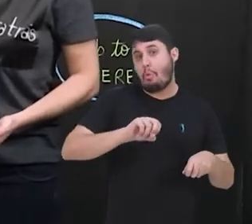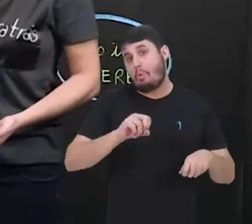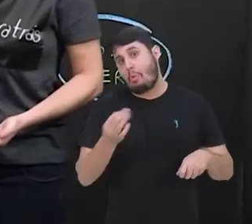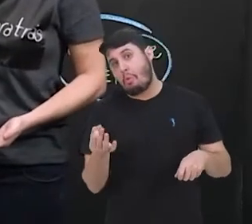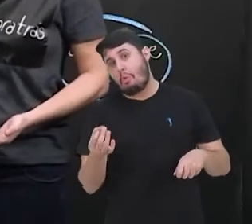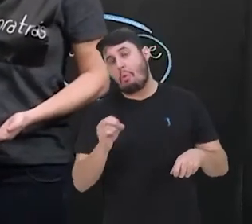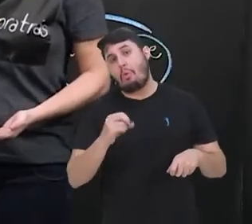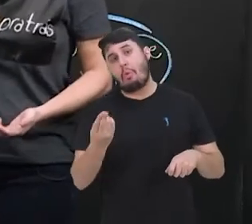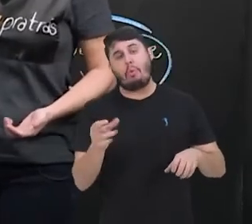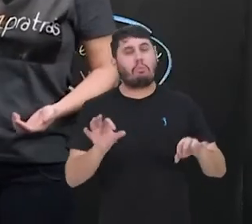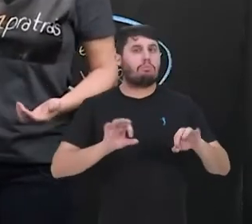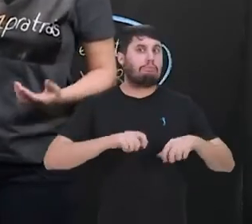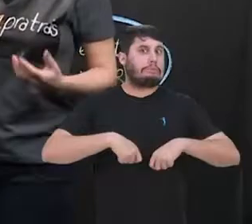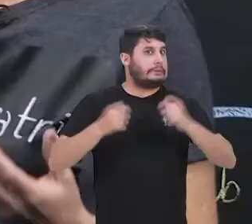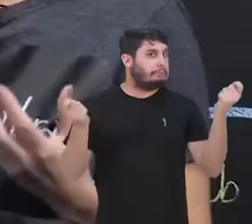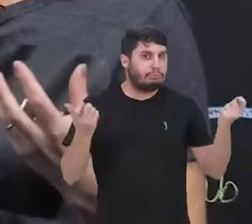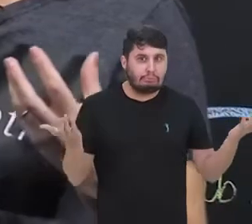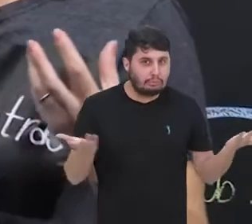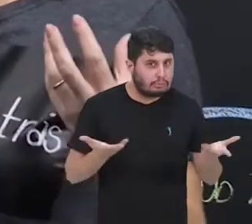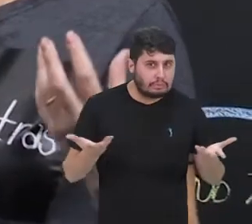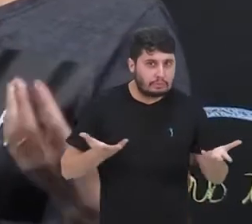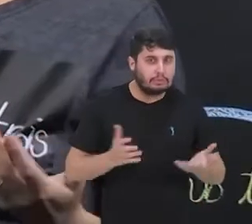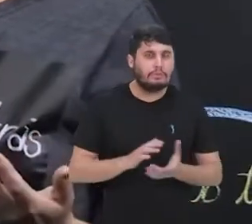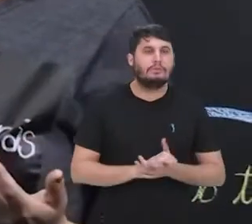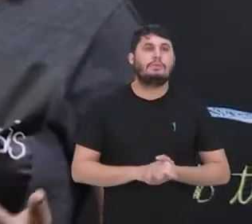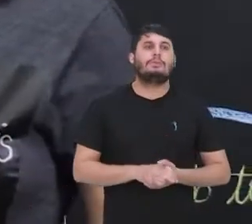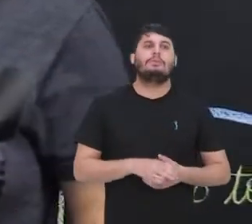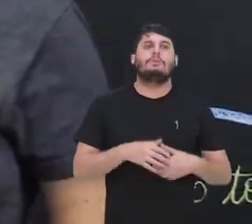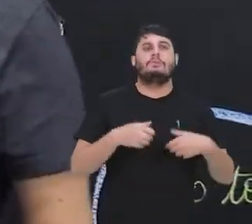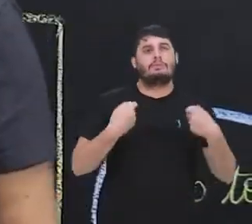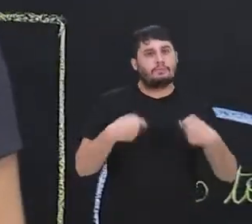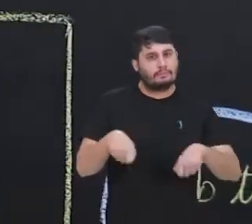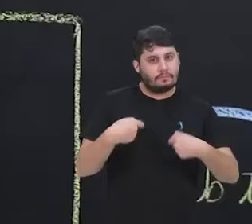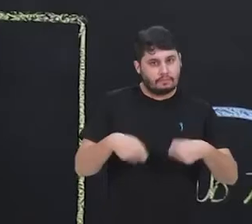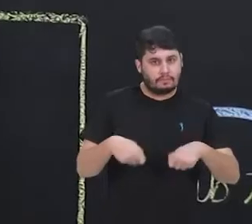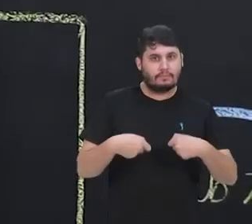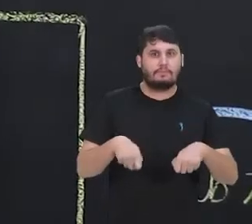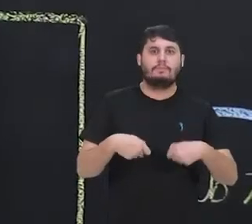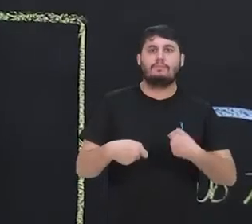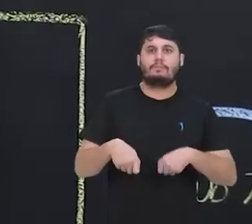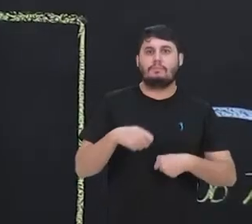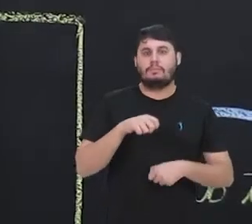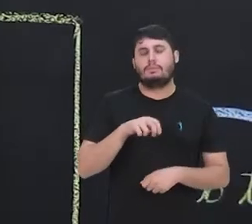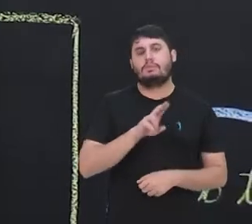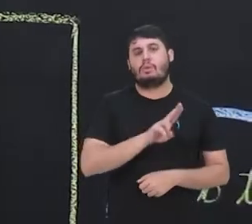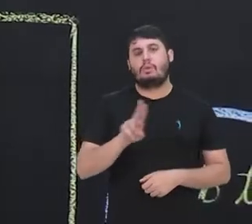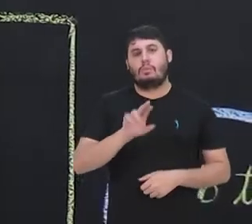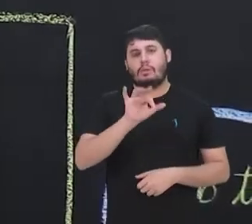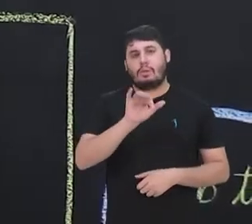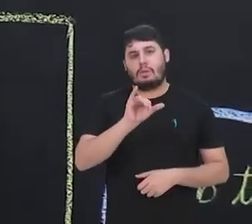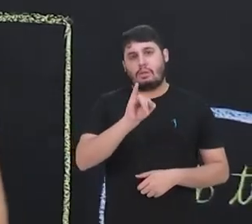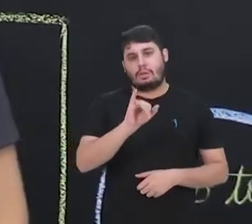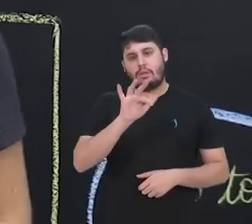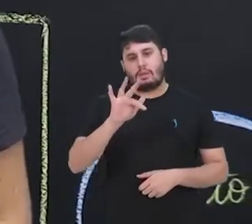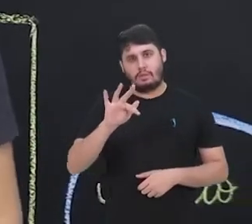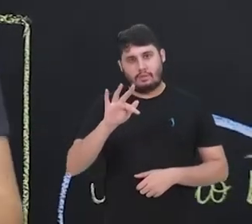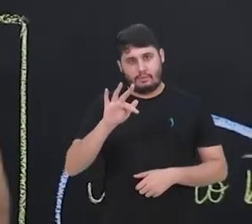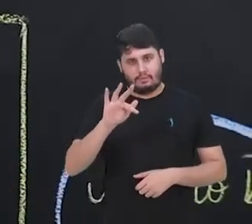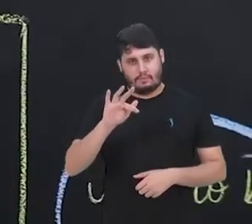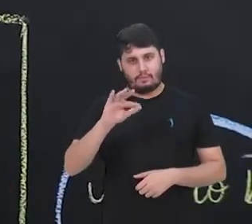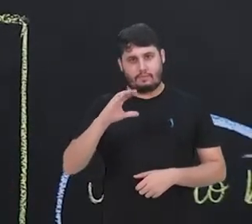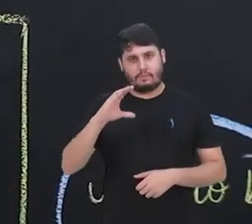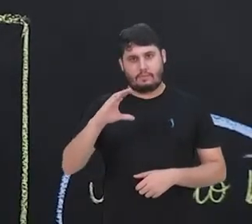ou não, nós temos o ponto gramatical chamado if clauses. Eu trago aqui para vocês